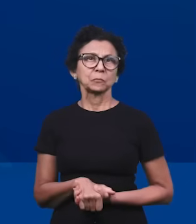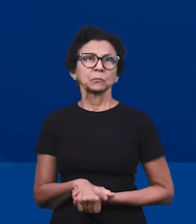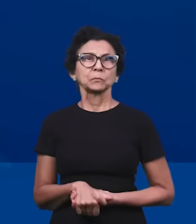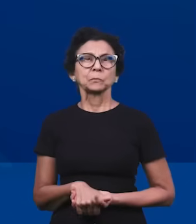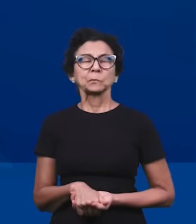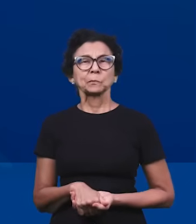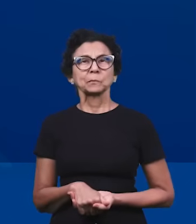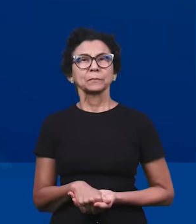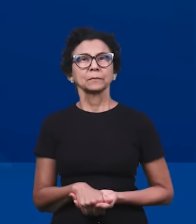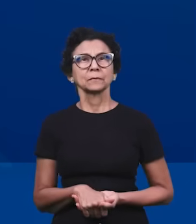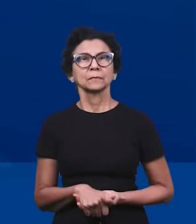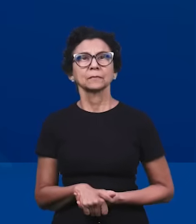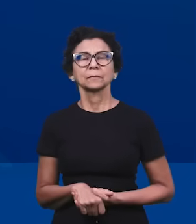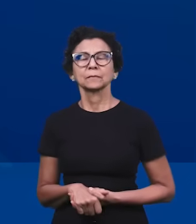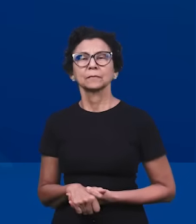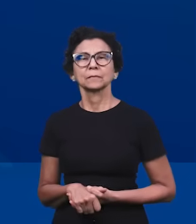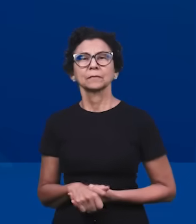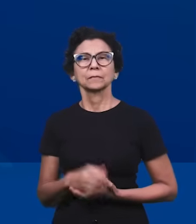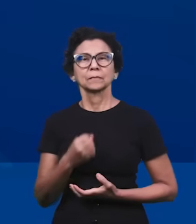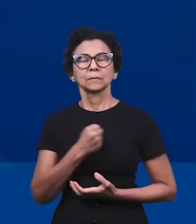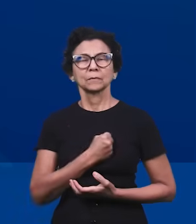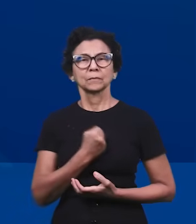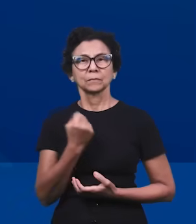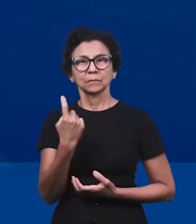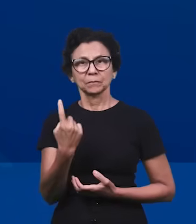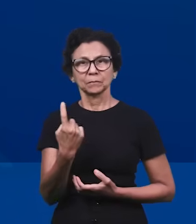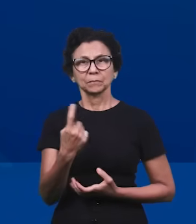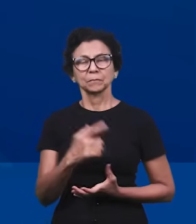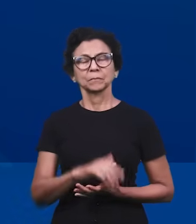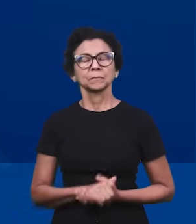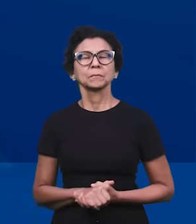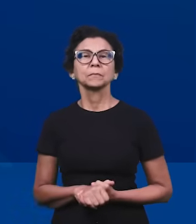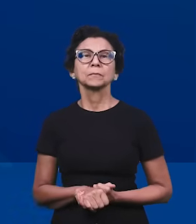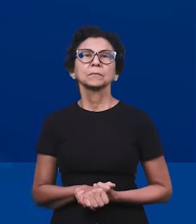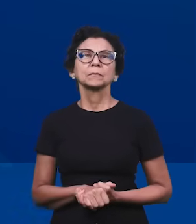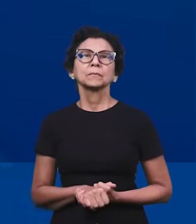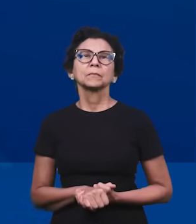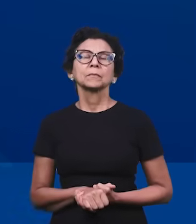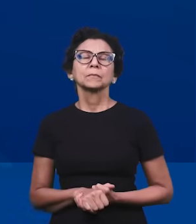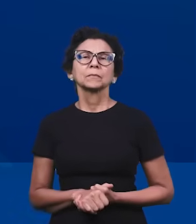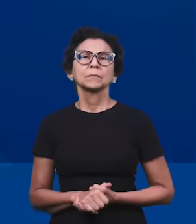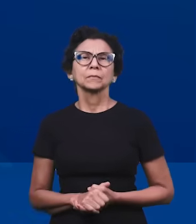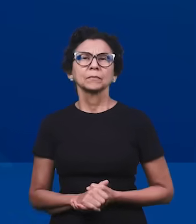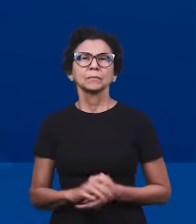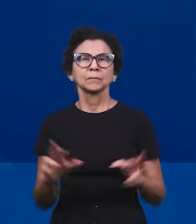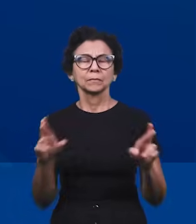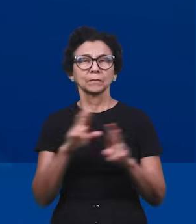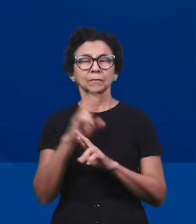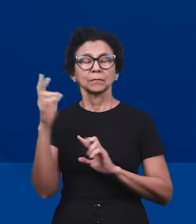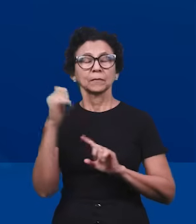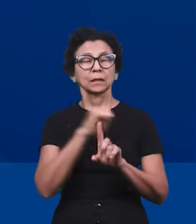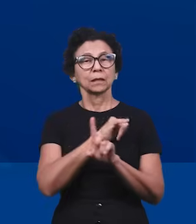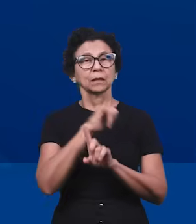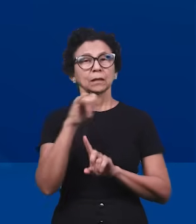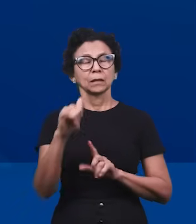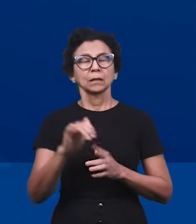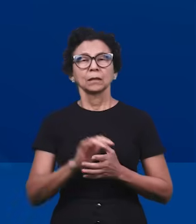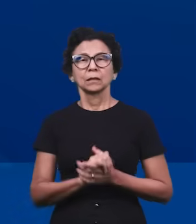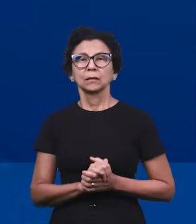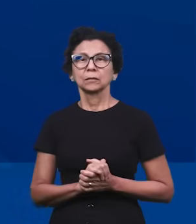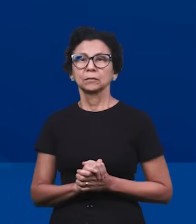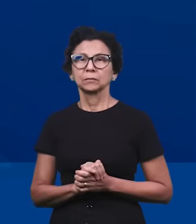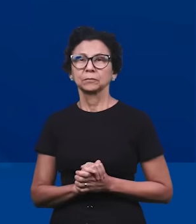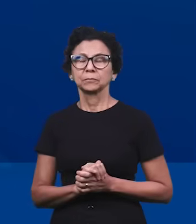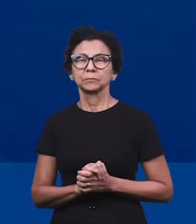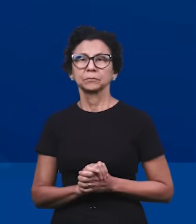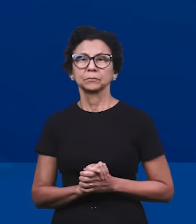Eu vim responder a pergunta 1, que pede para identificar a relação profética entre